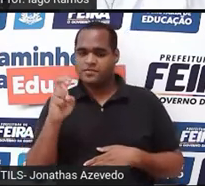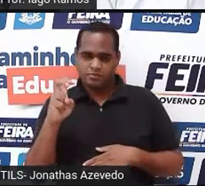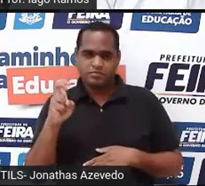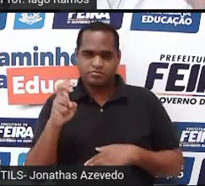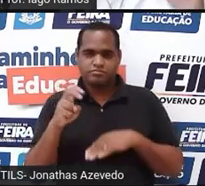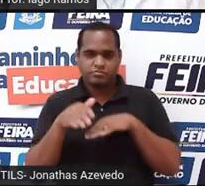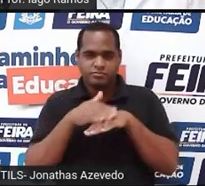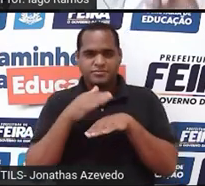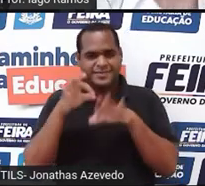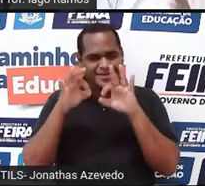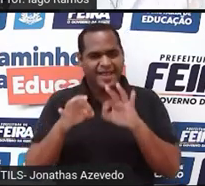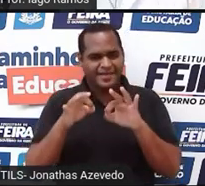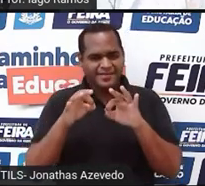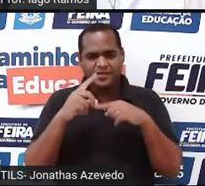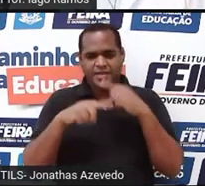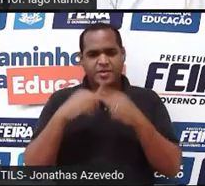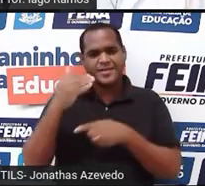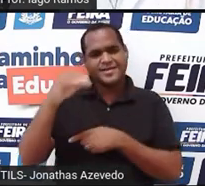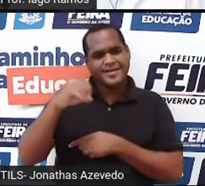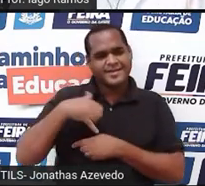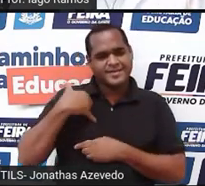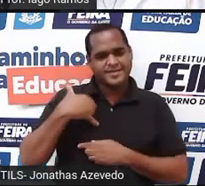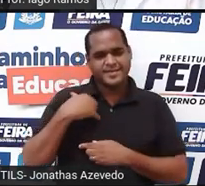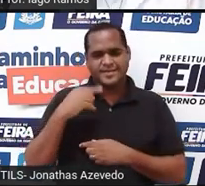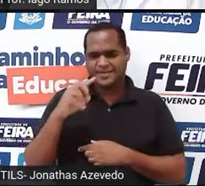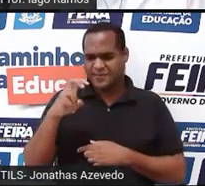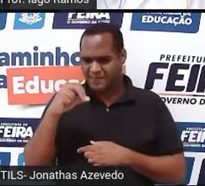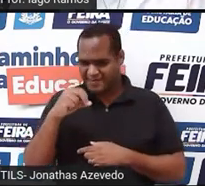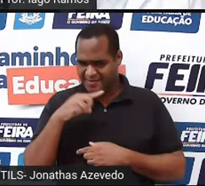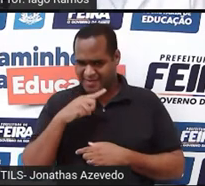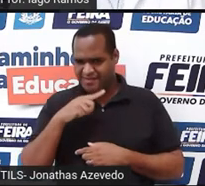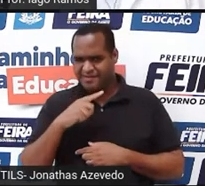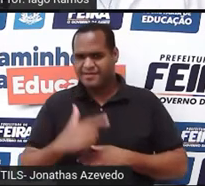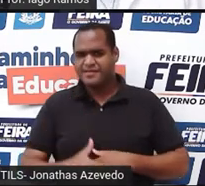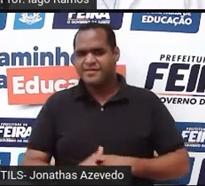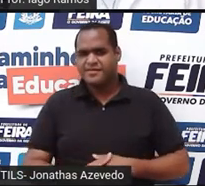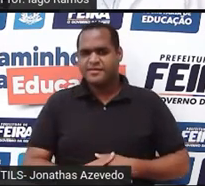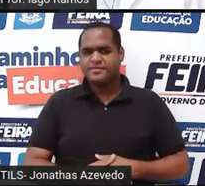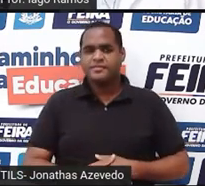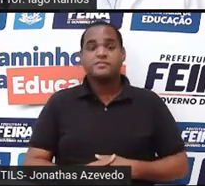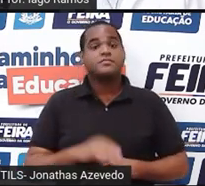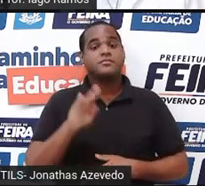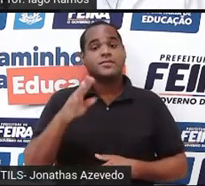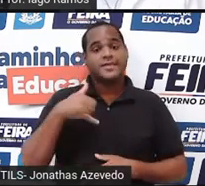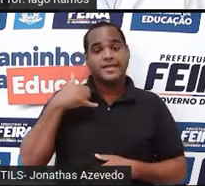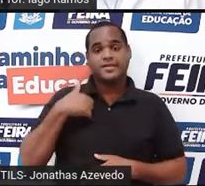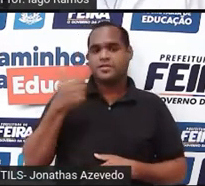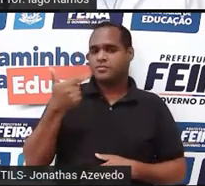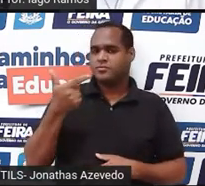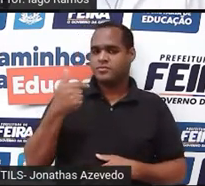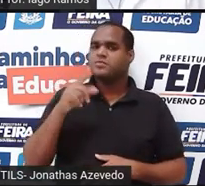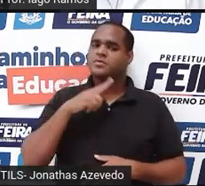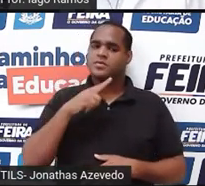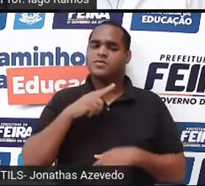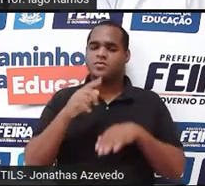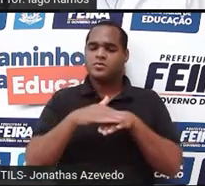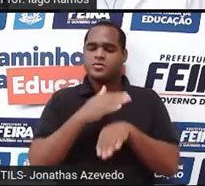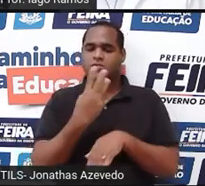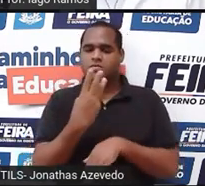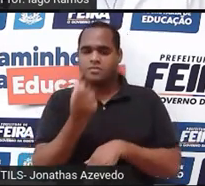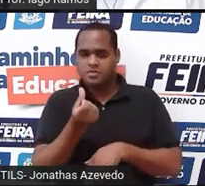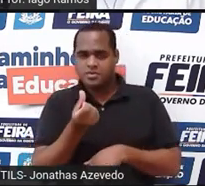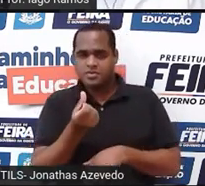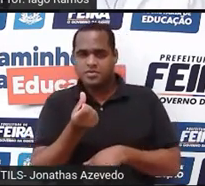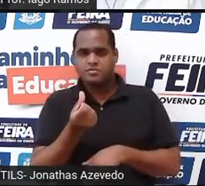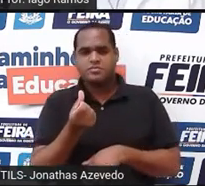25 é certo que quando ela chegar aos 10 horas calça 50 e na letra B se uma criança de 12 anos calça o